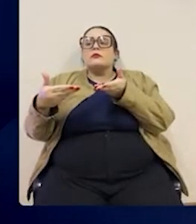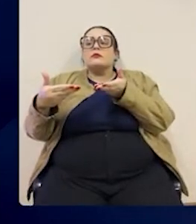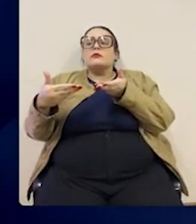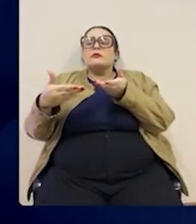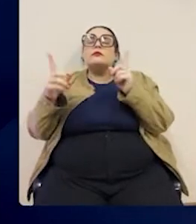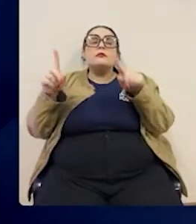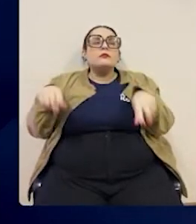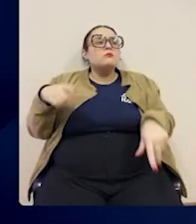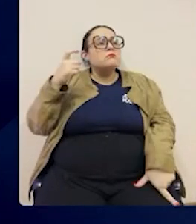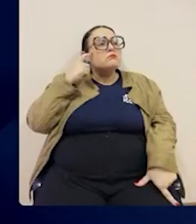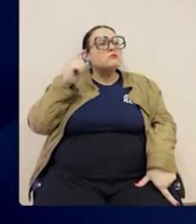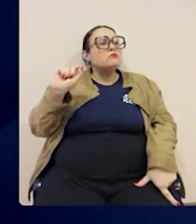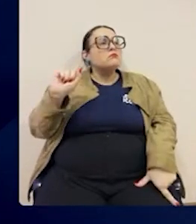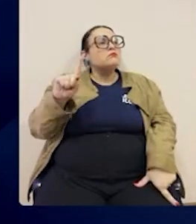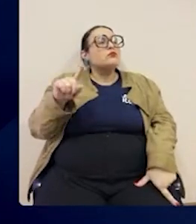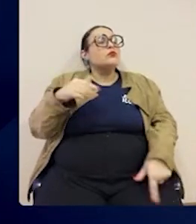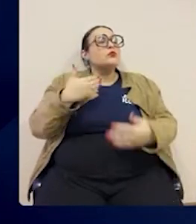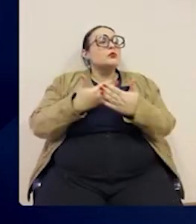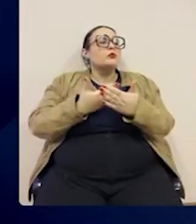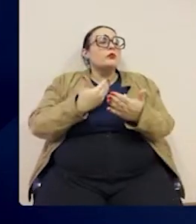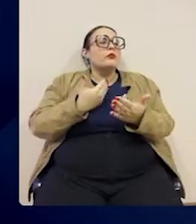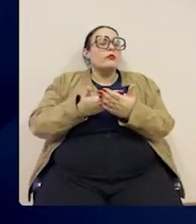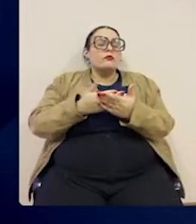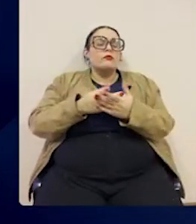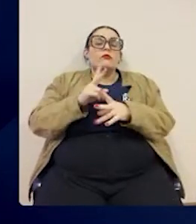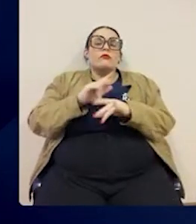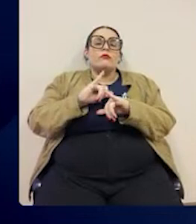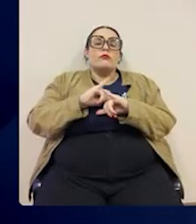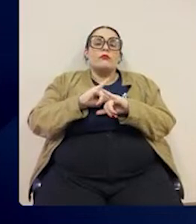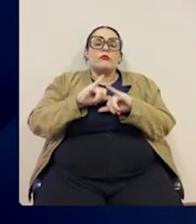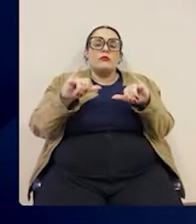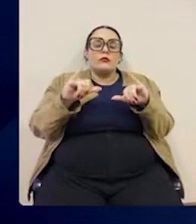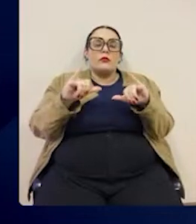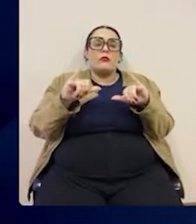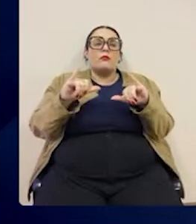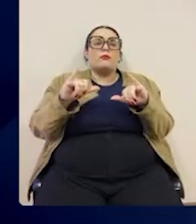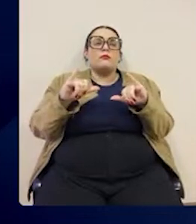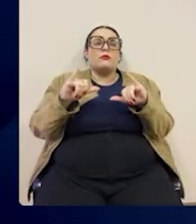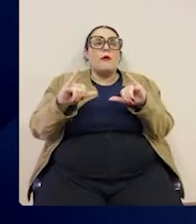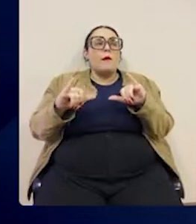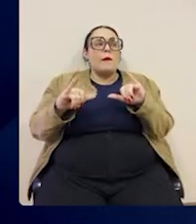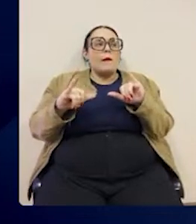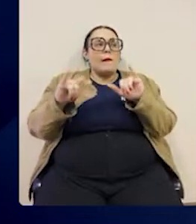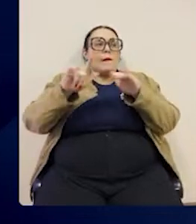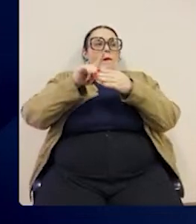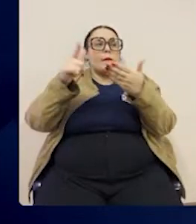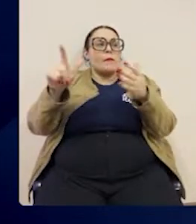foi baseada nesse estudo que tinha acabado de ser publicado na JAMA Neurology,